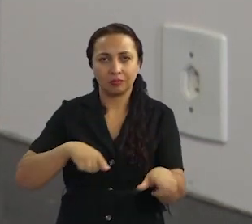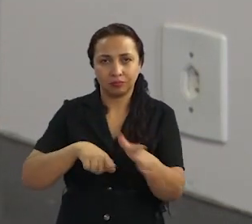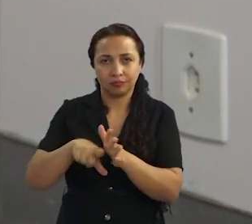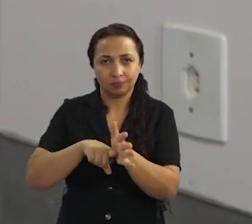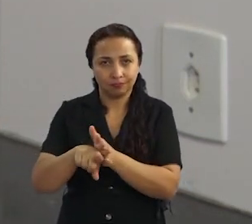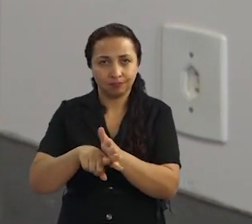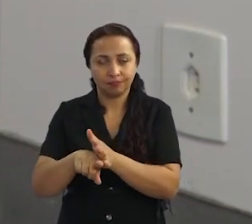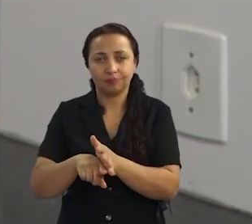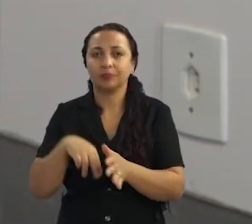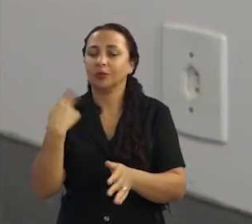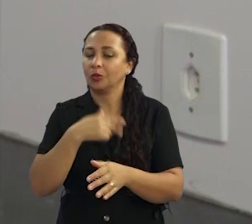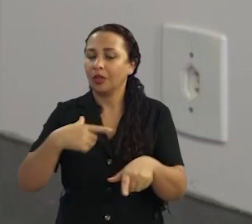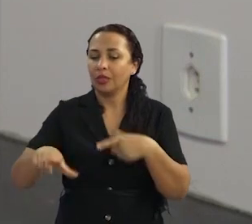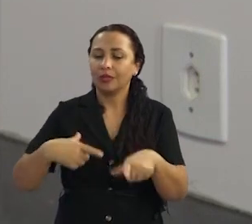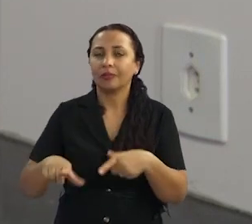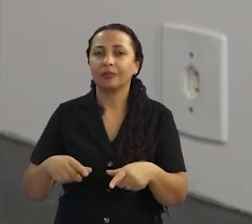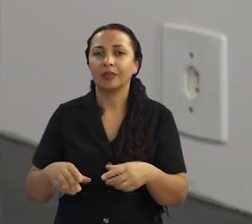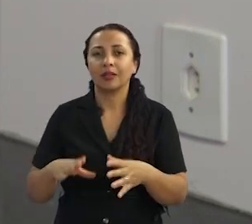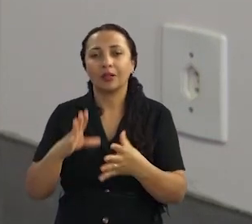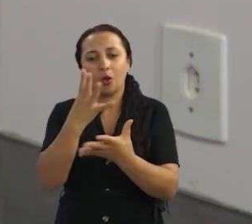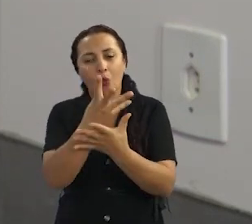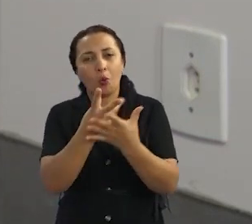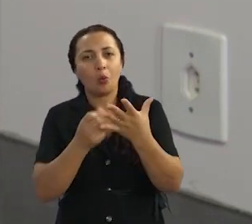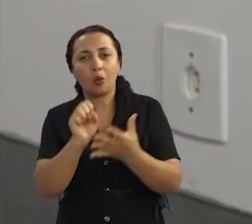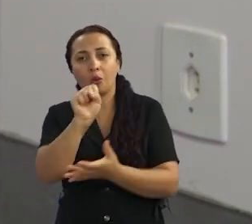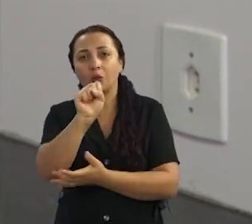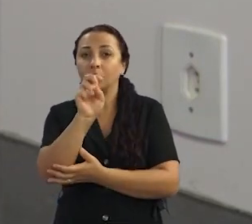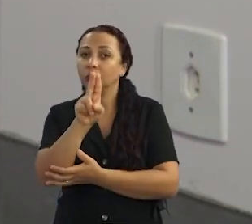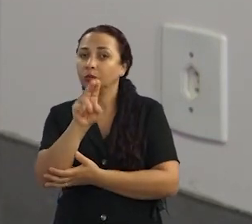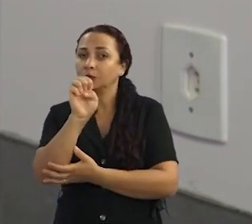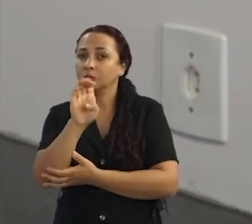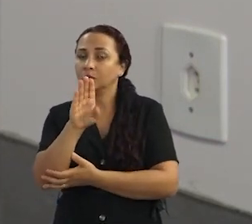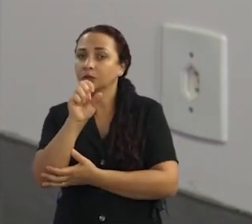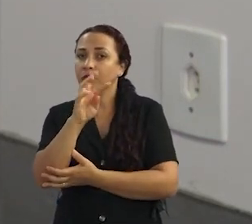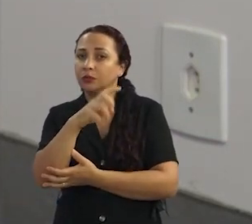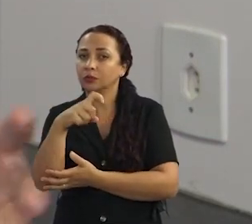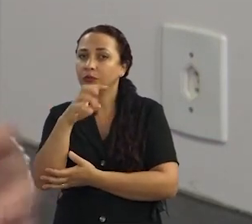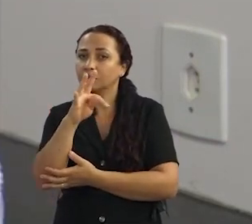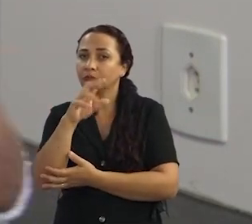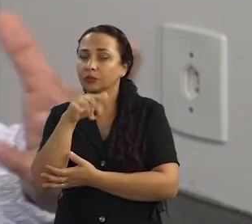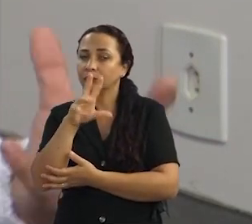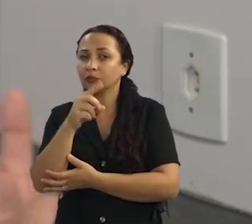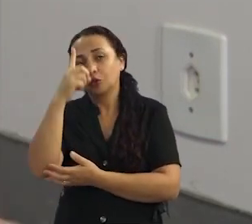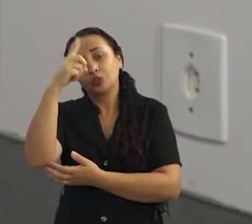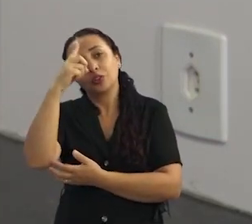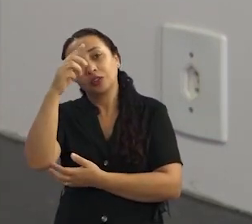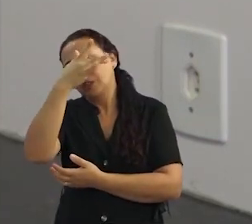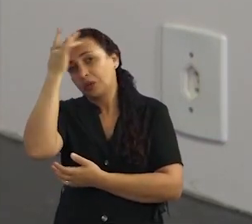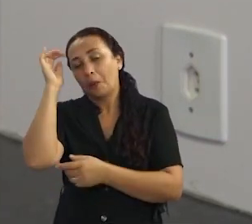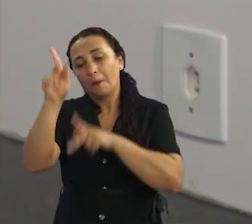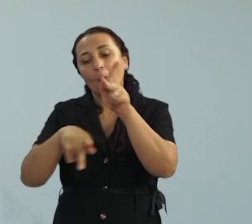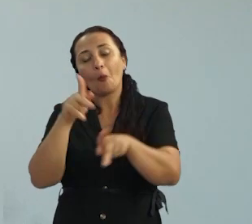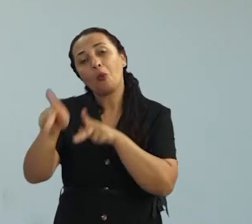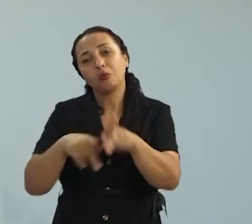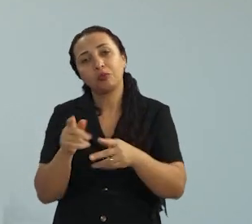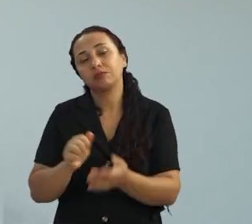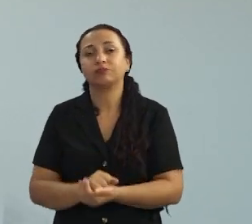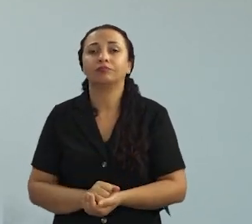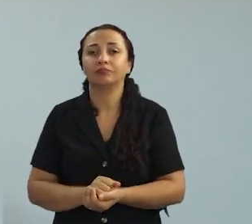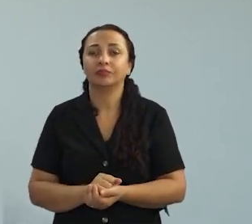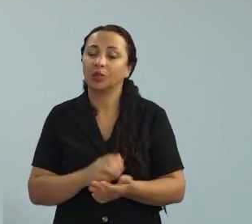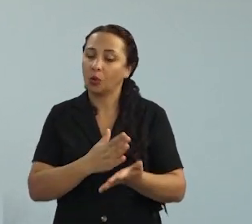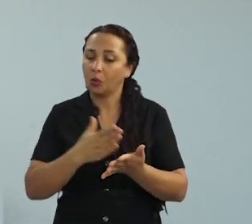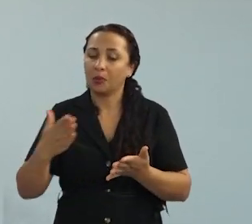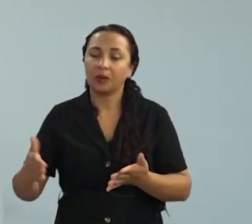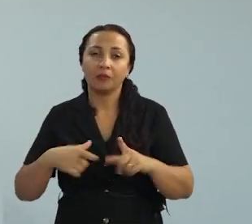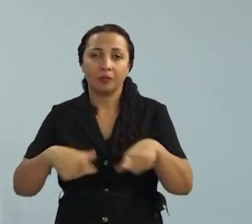atividades de pesquisa, nós trabalhamos com substratos que são comuns do dia a dia da população. A partir do momento